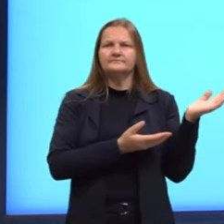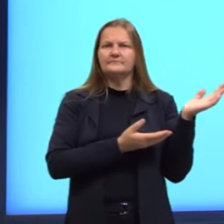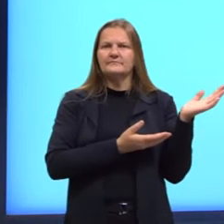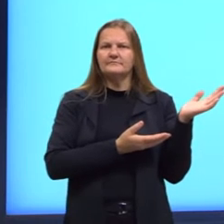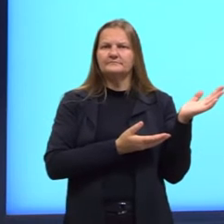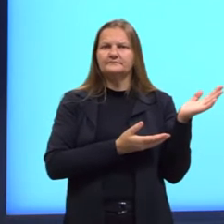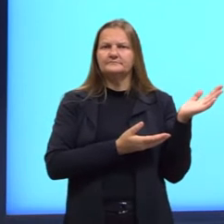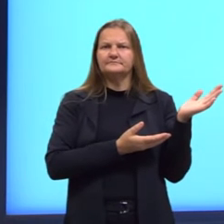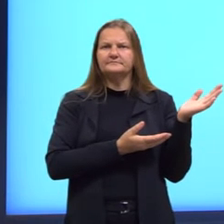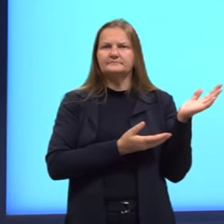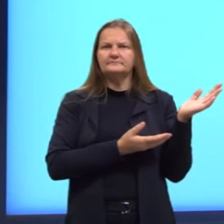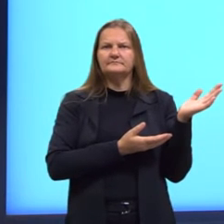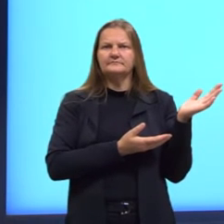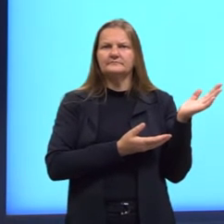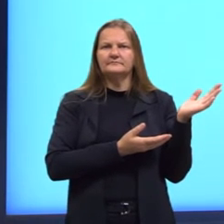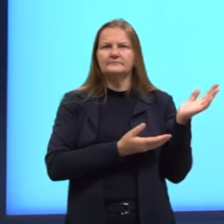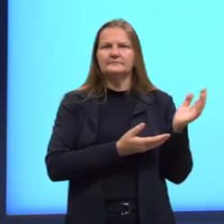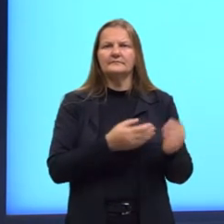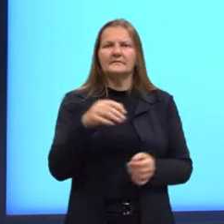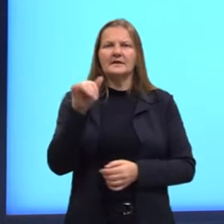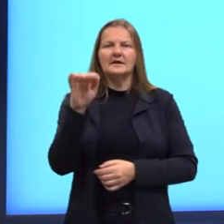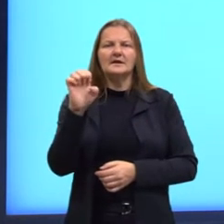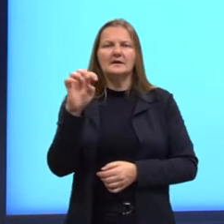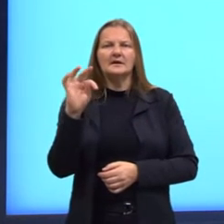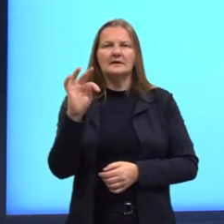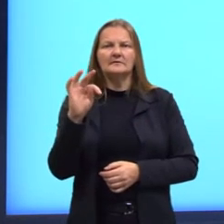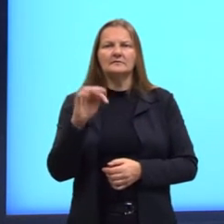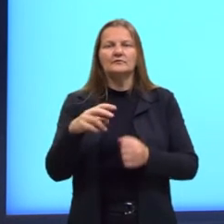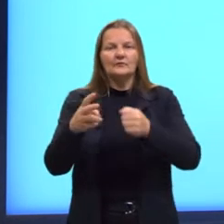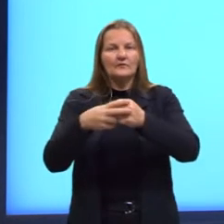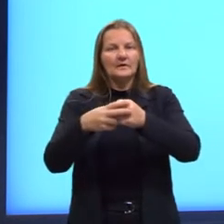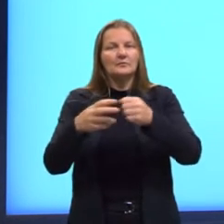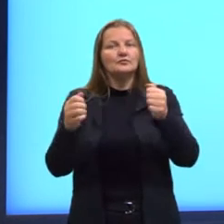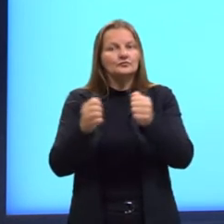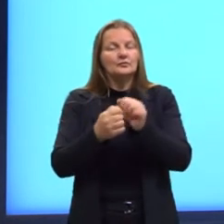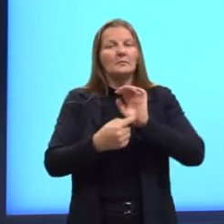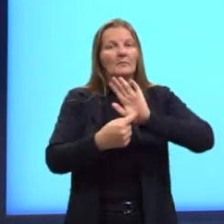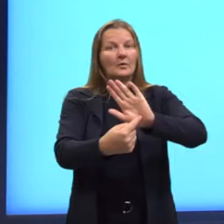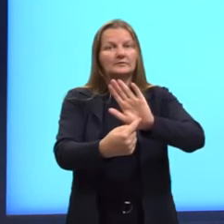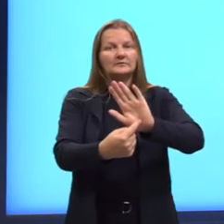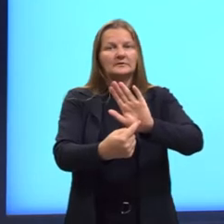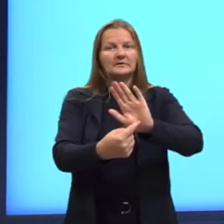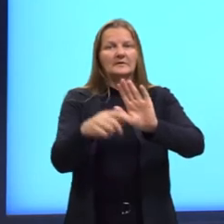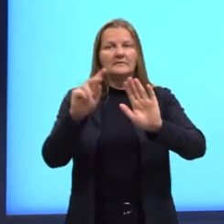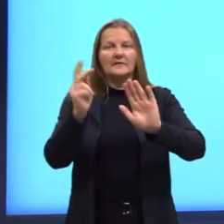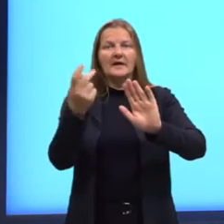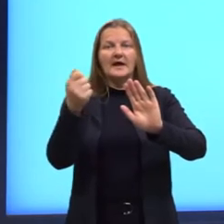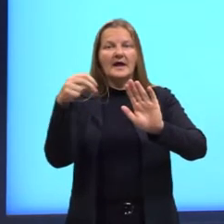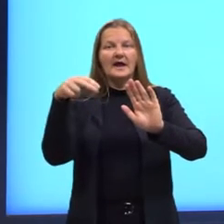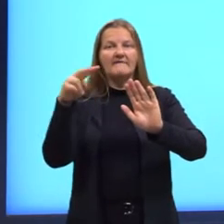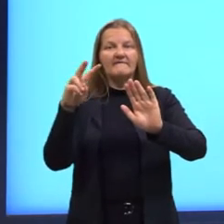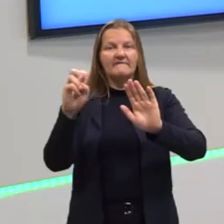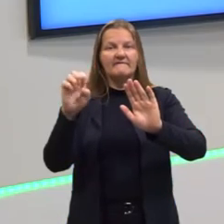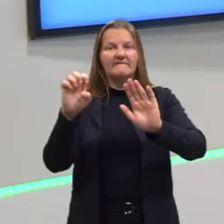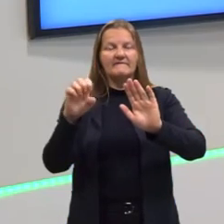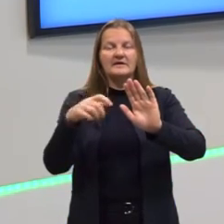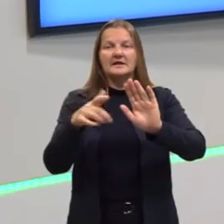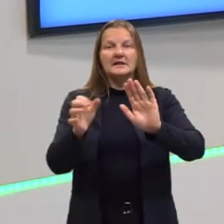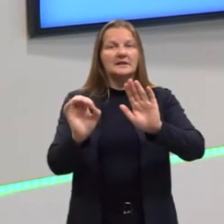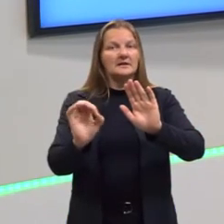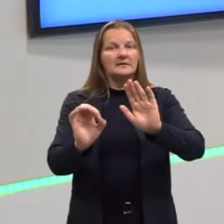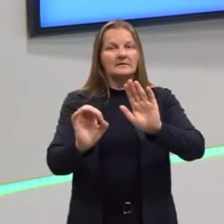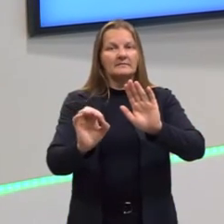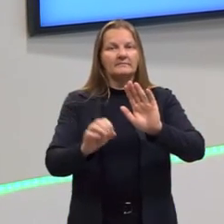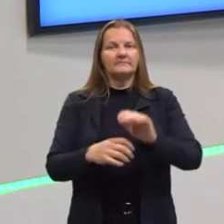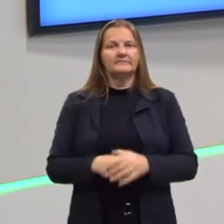é A negação aparecem no iate desculpa no verbo ela aparece no have Então tá ligação